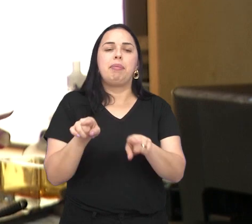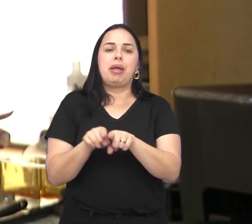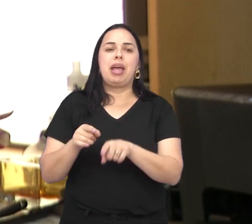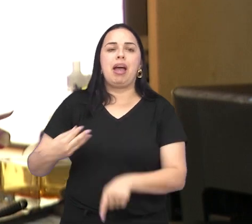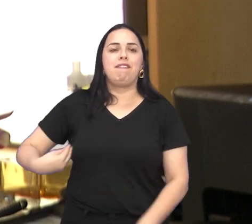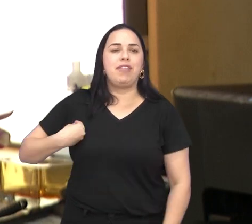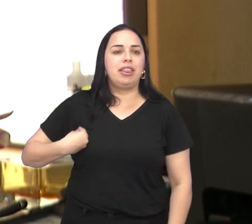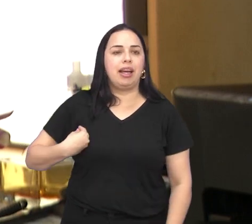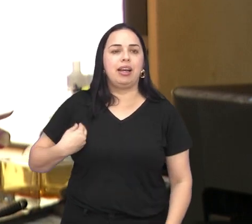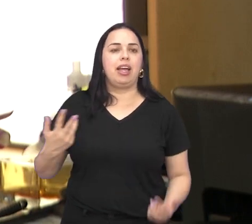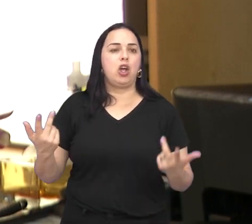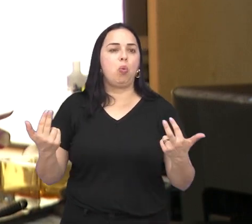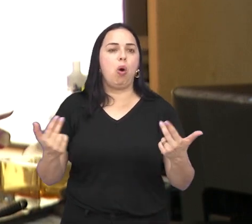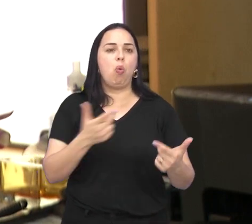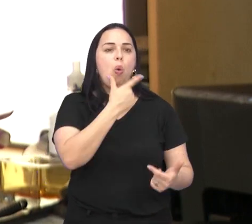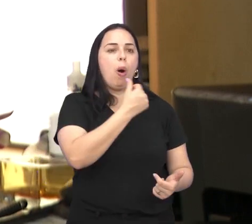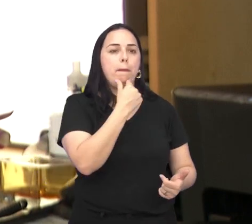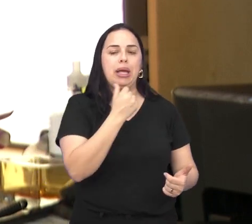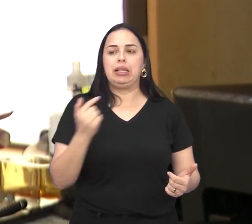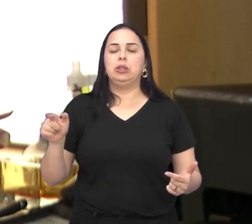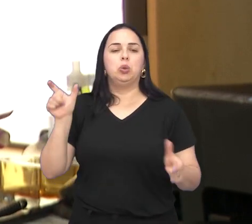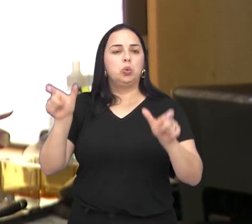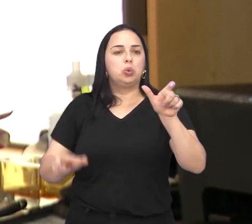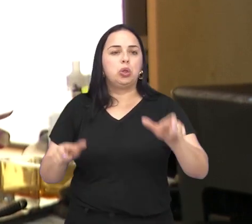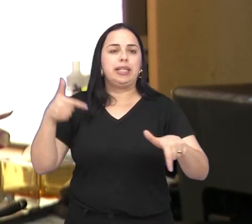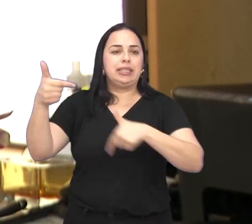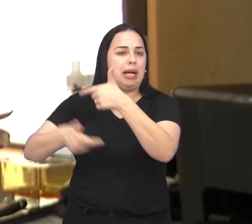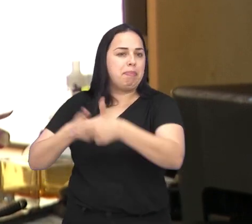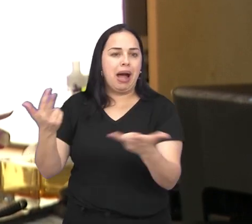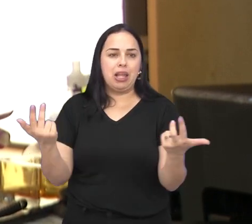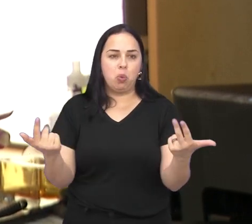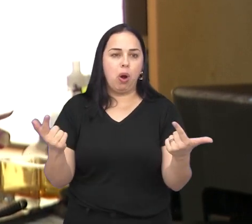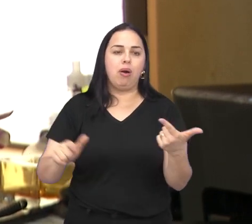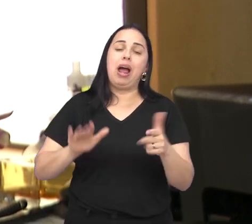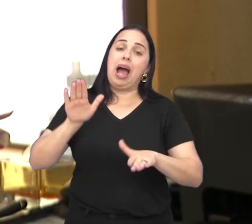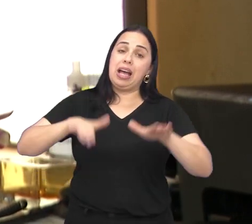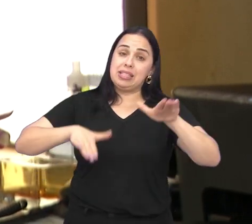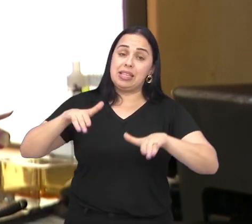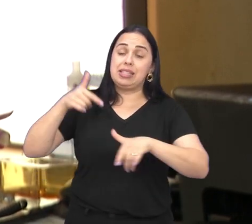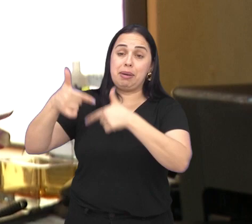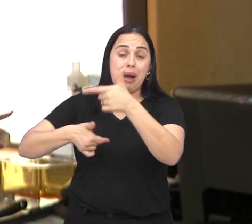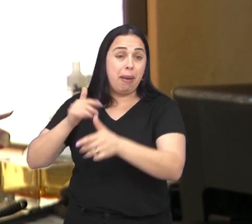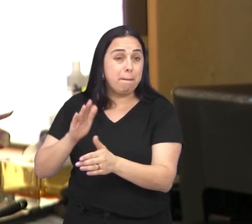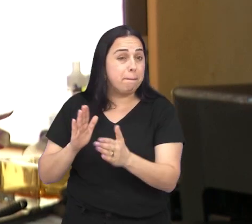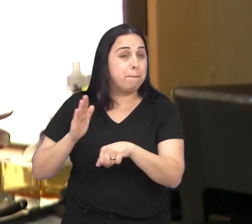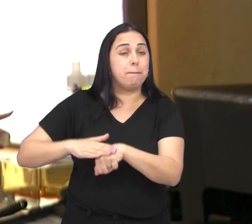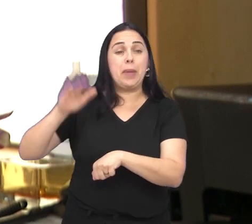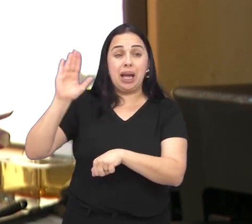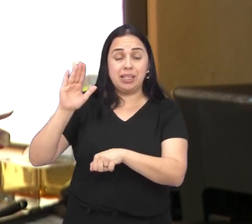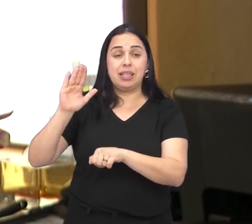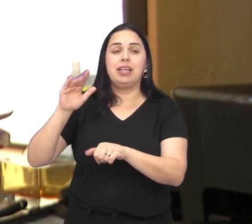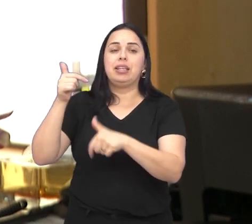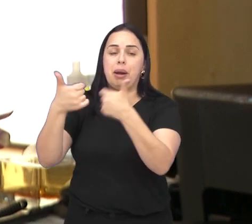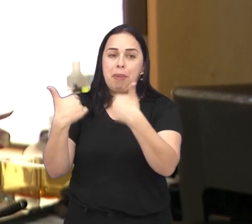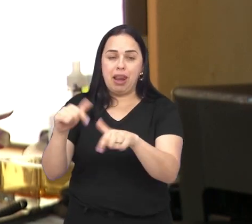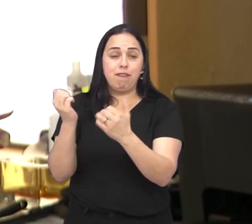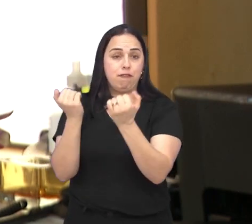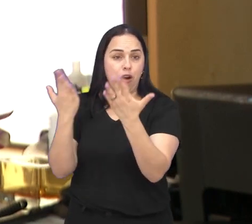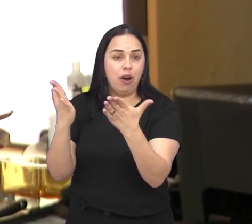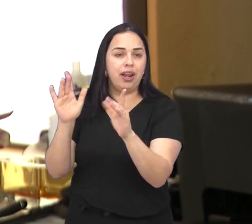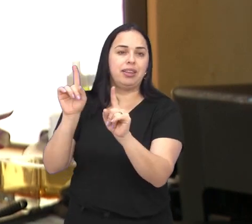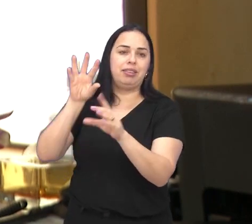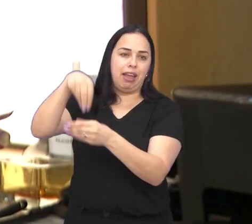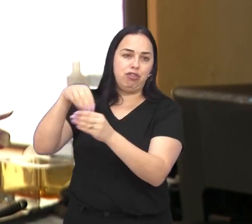homem. Ela trabalha tanto quanto o homem, ela passa estresse tanto quanto o homem e eu digo, ela trabalha até mais com o homem porque ela tem a dupla